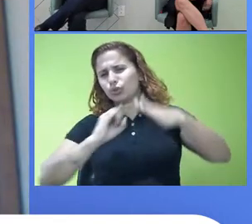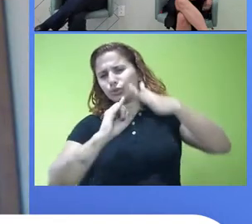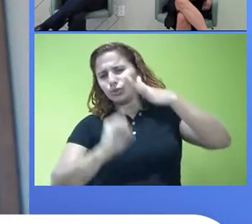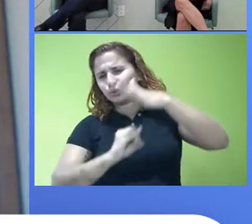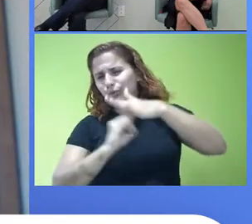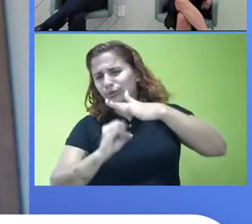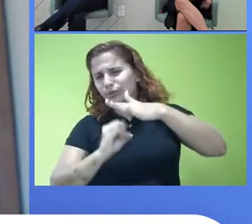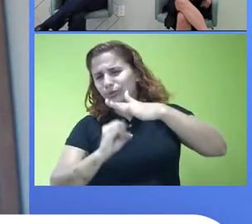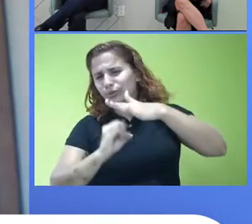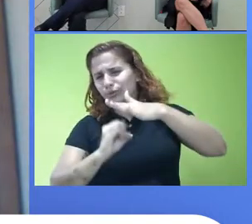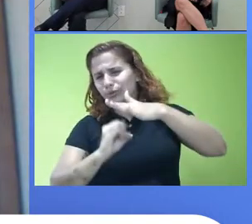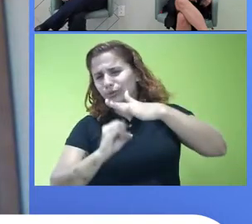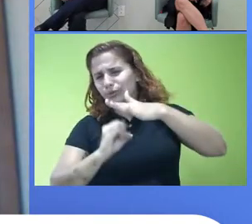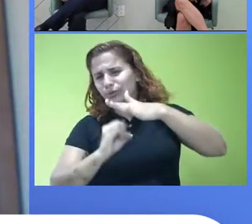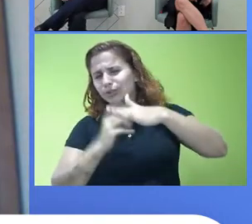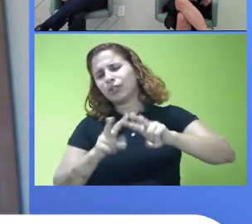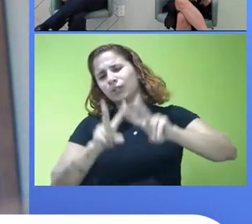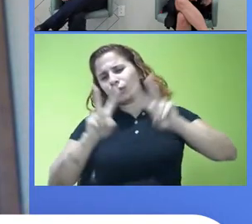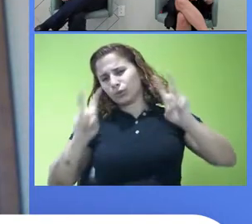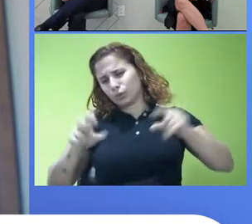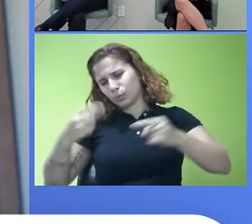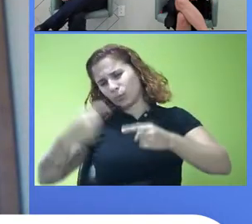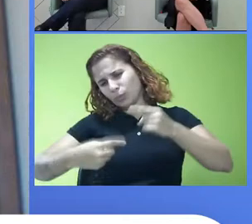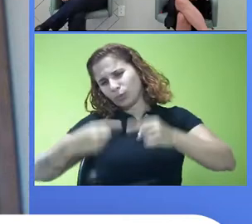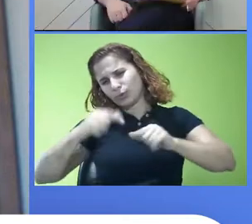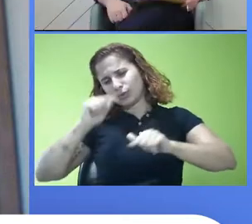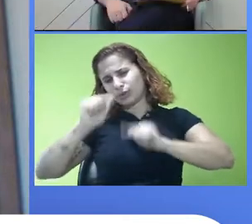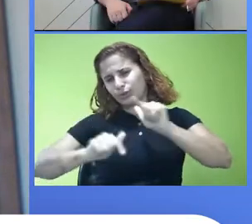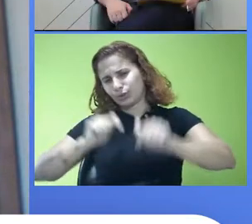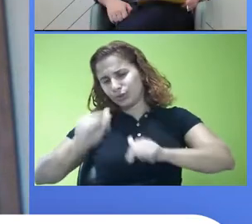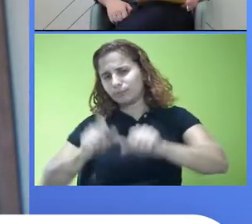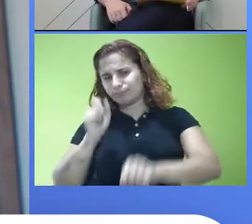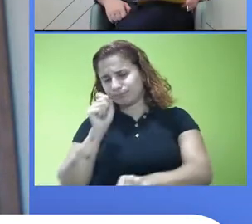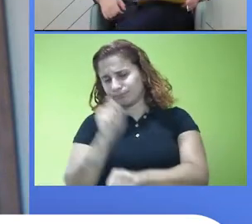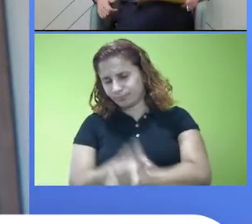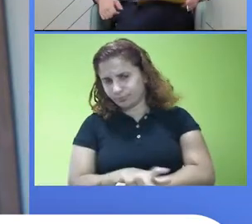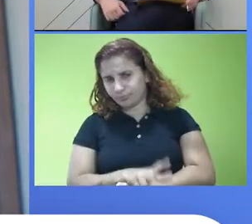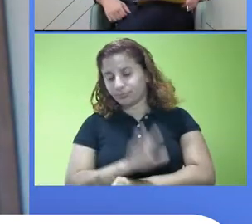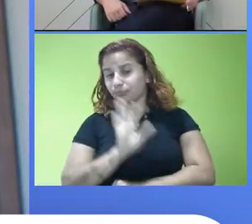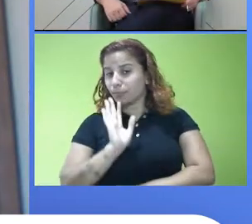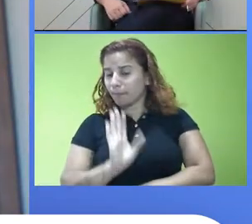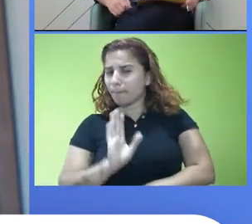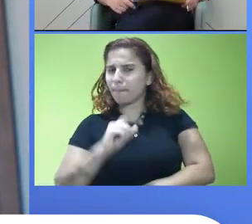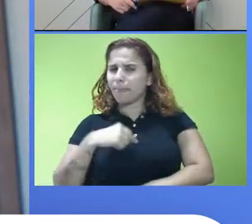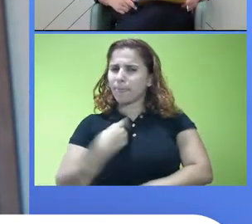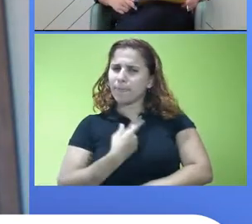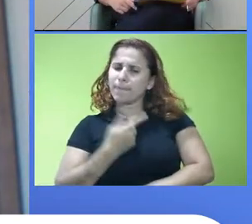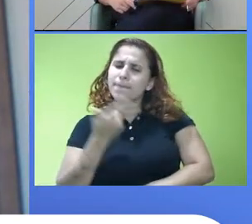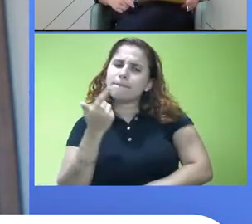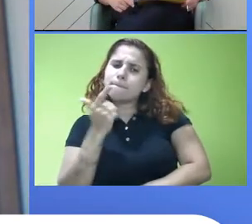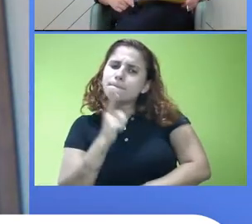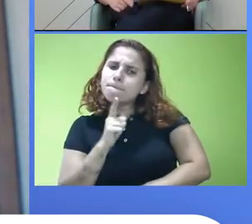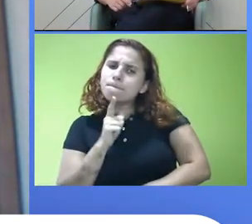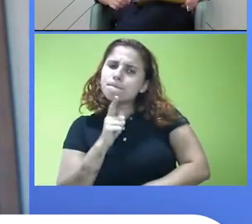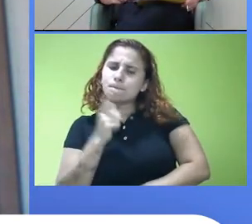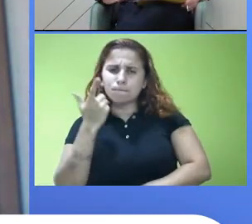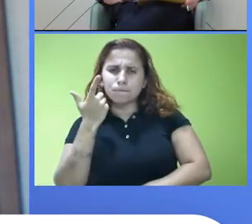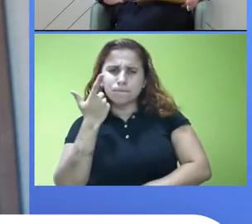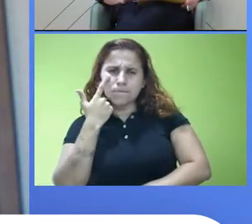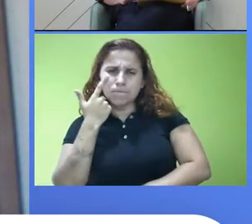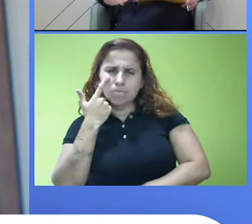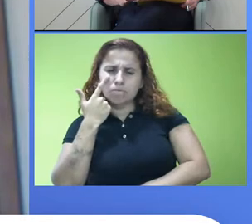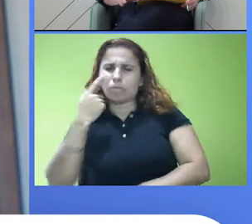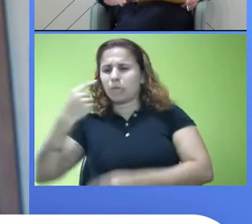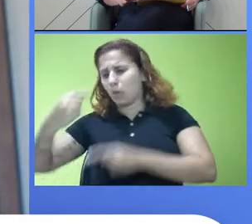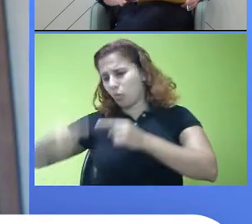e emprego também, né? Nós temos. Se a gente fizer, assim como a gente consegue fazer uma genealogia da política de assistência,